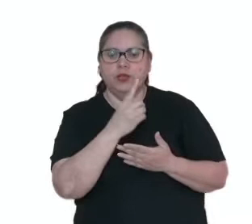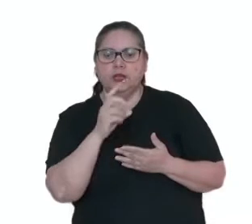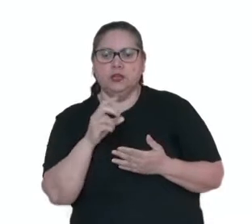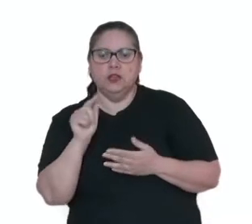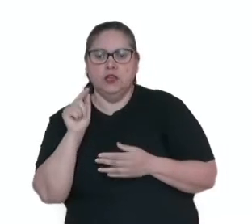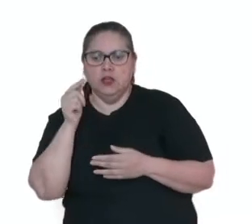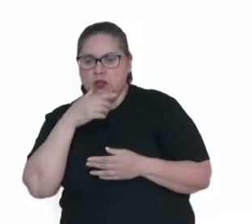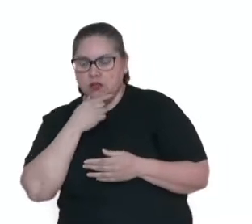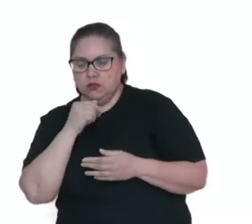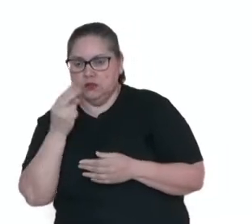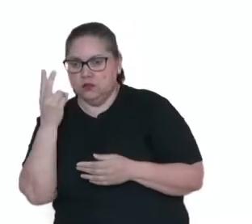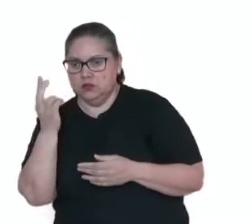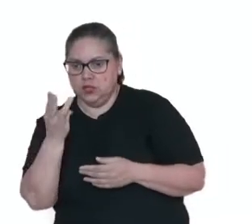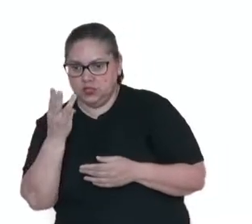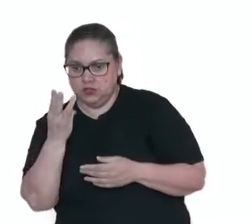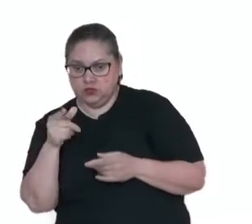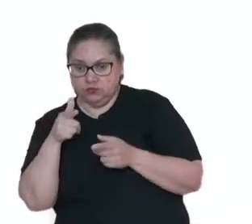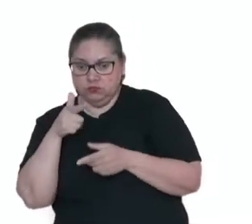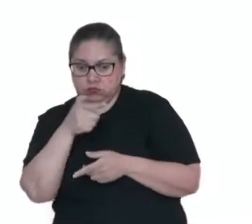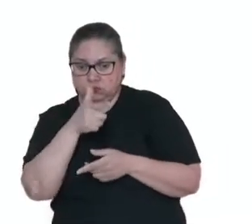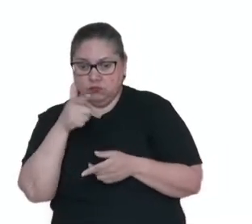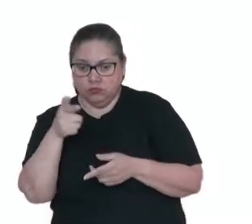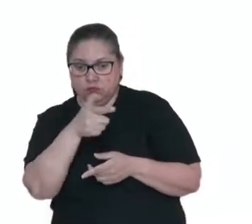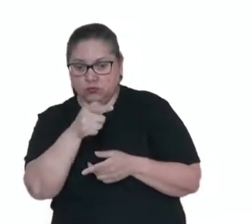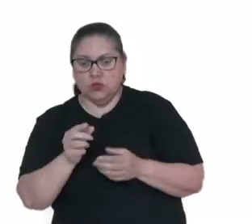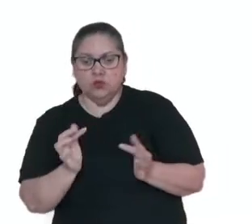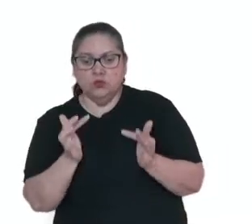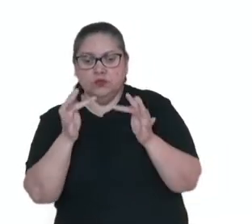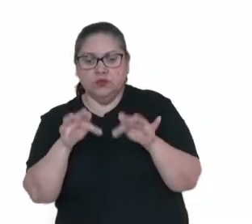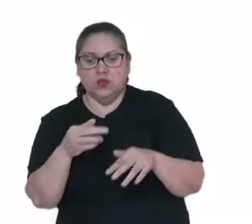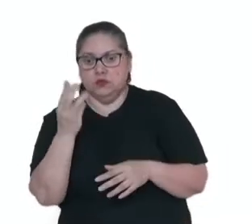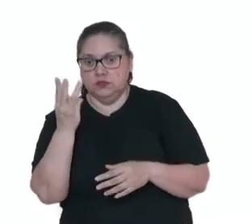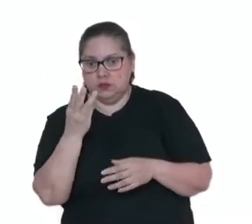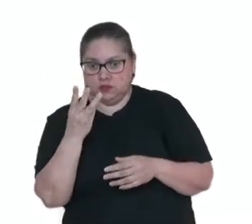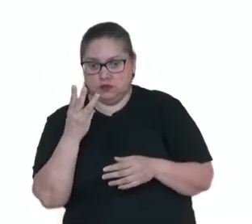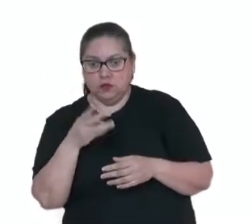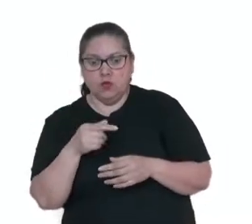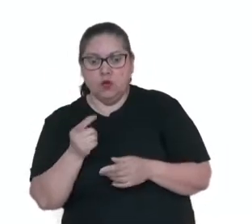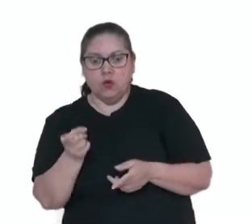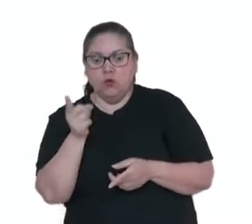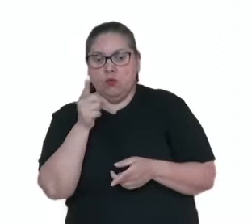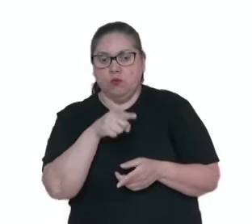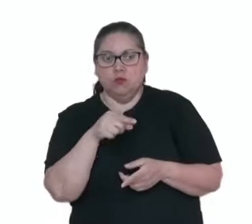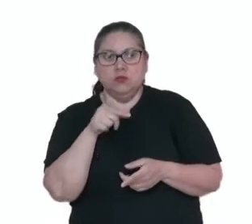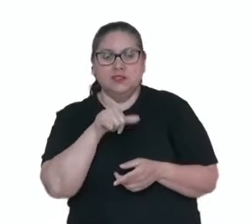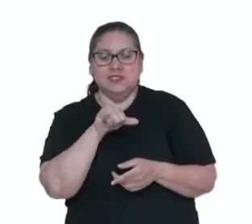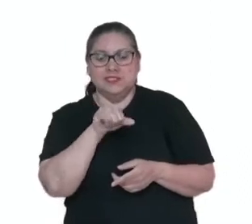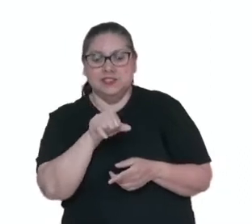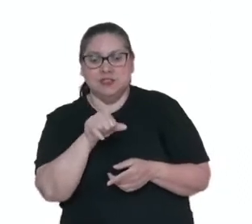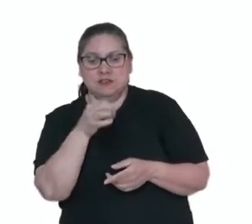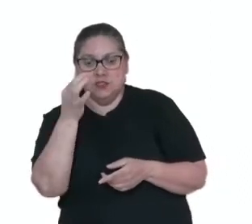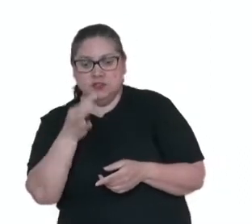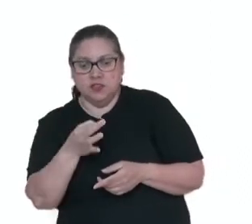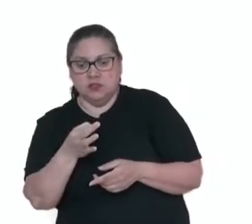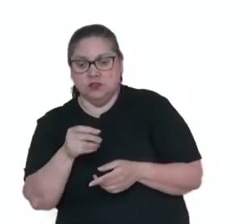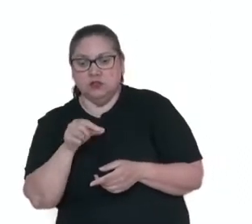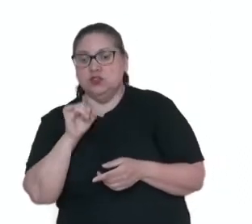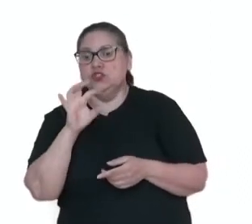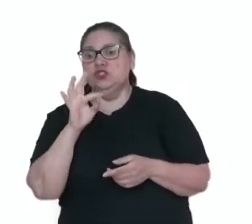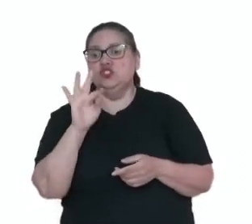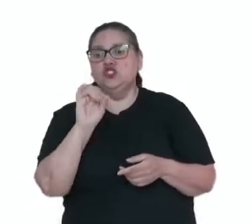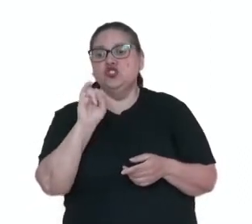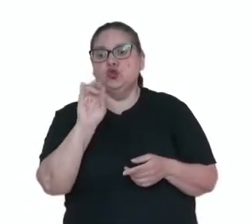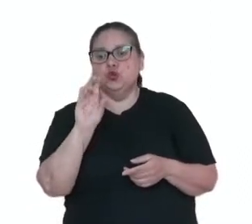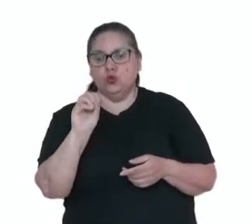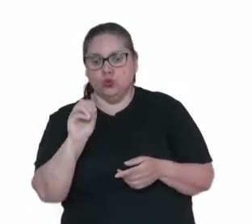jogador tem direito a 3 tiros. No final das 3 jogadas, o adversário indicará se acertou, dizendo tiro